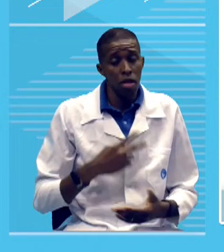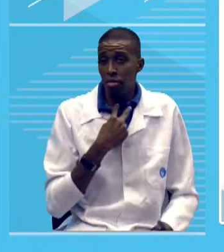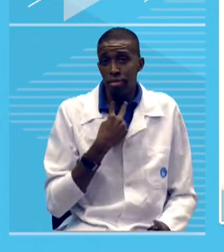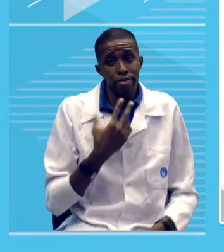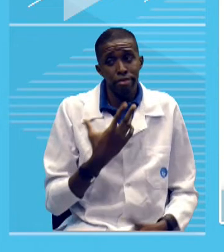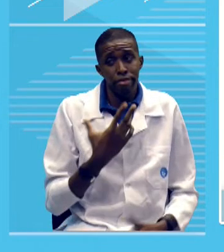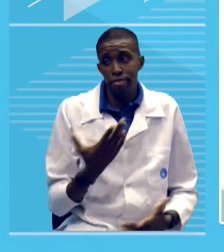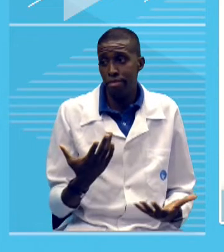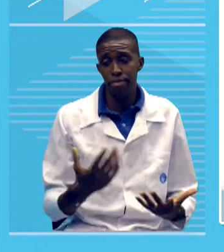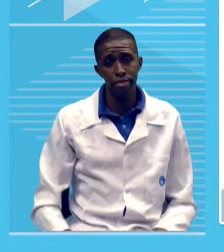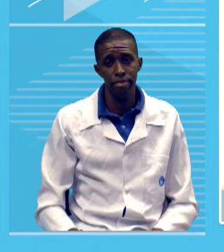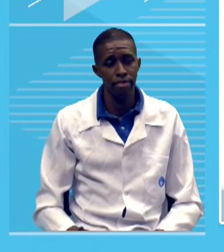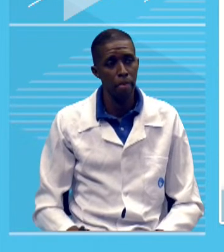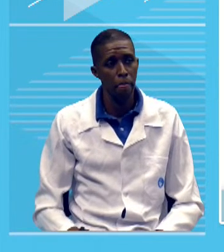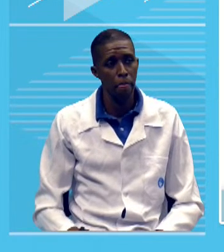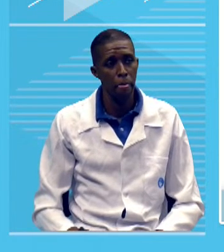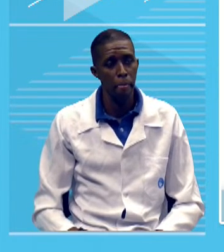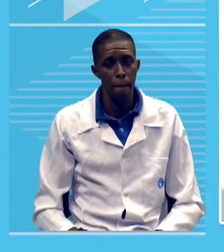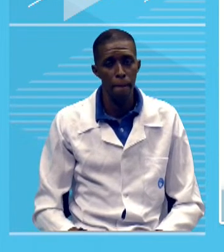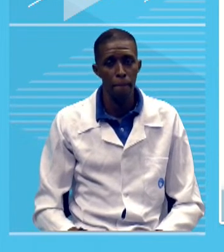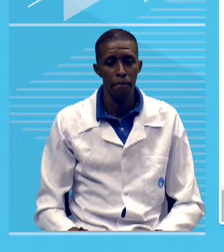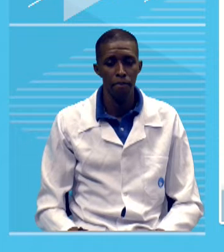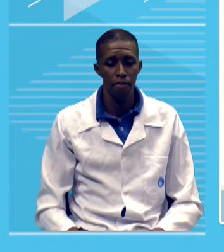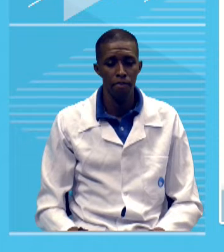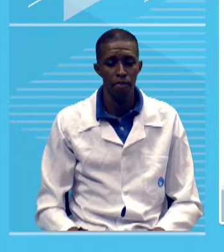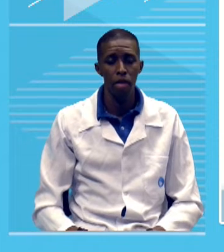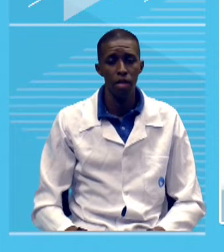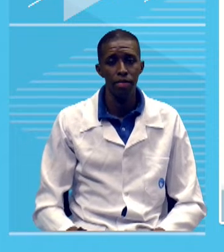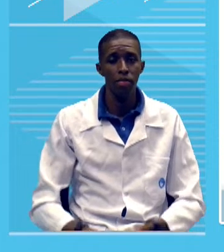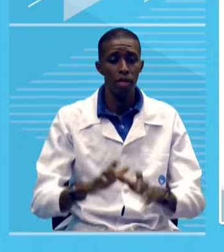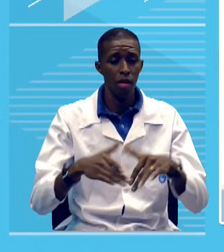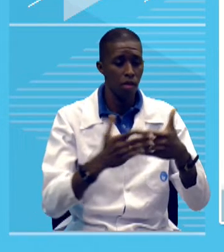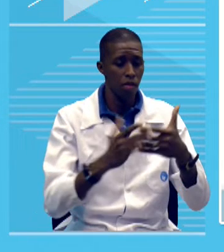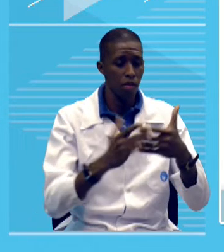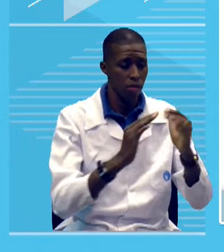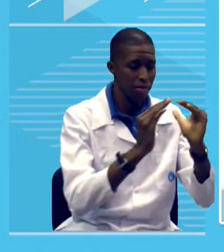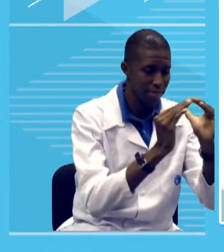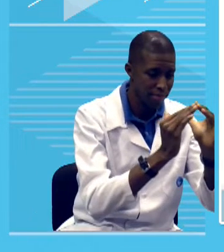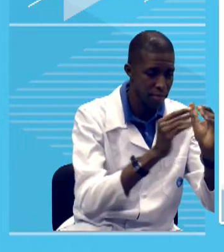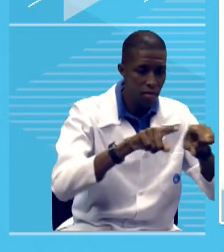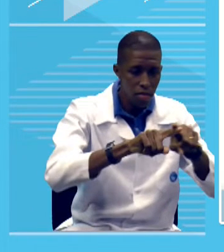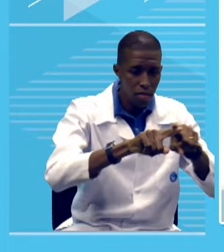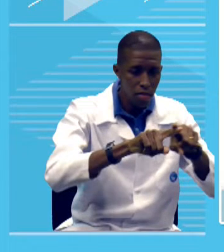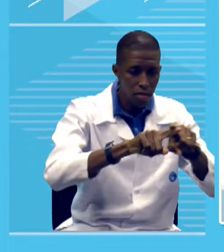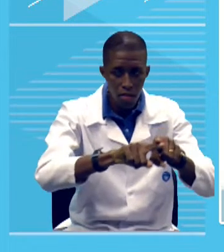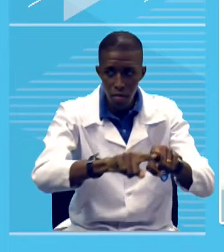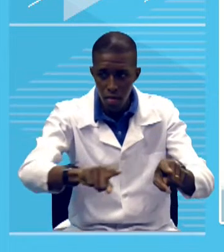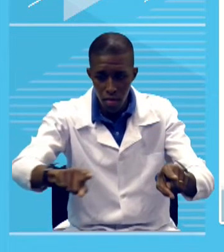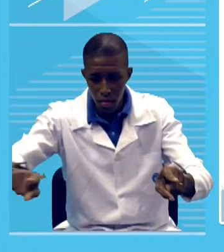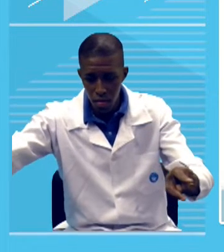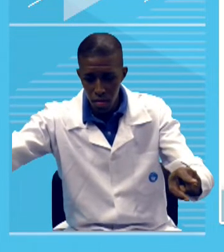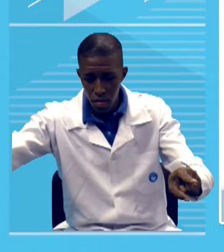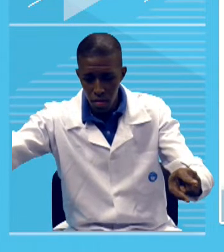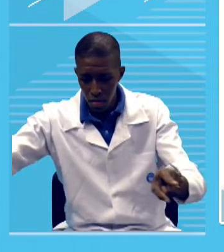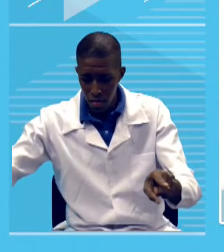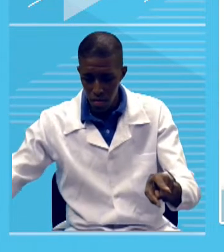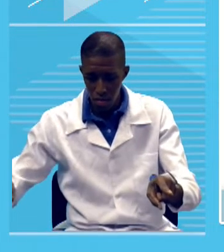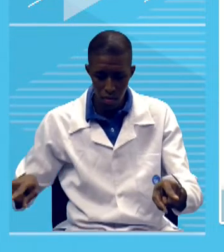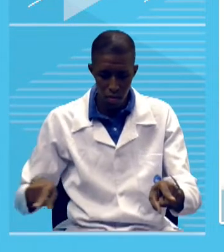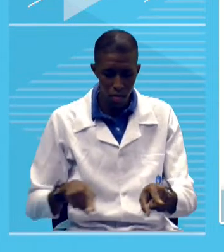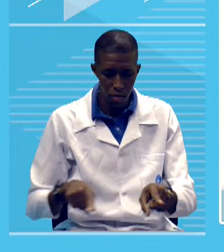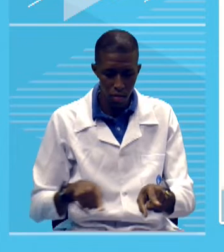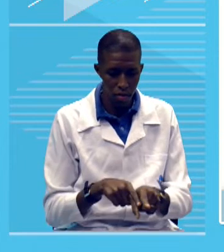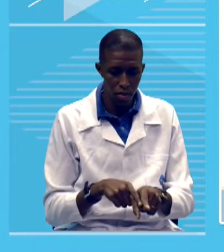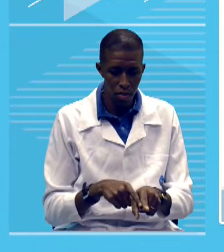tem um jardim legal uma as não é tão viável se sua casa não estiver na região de intensa quantidade de